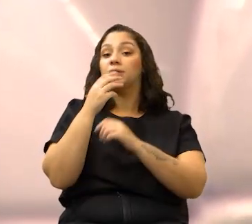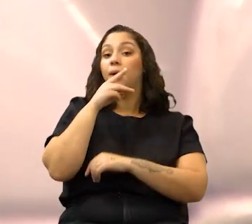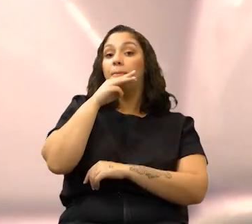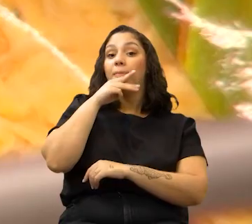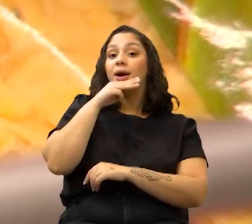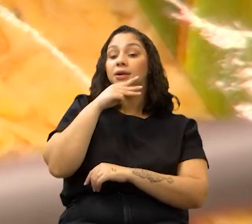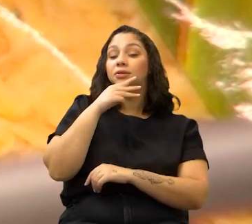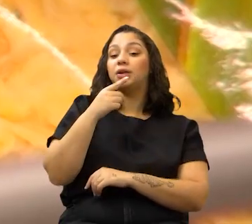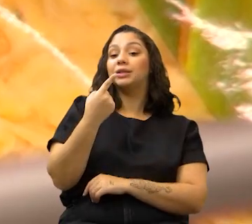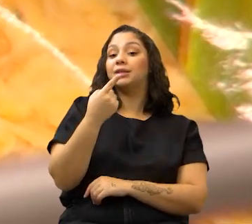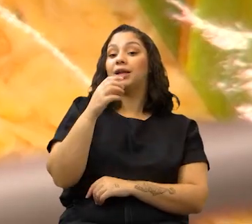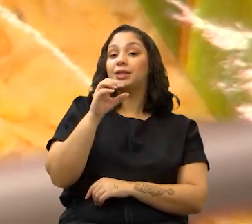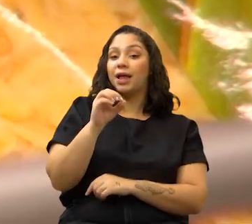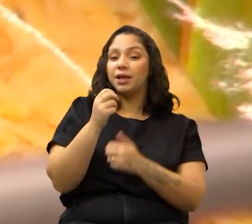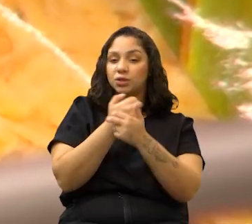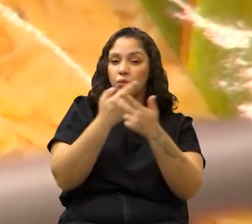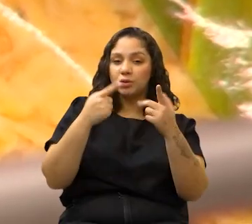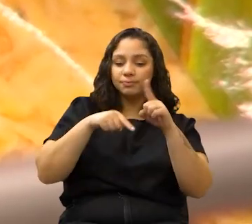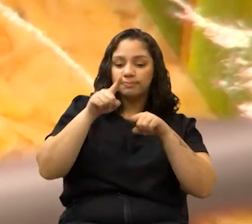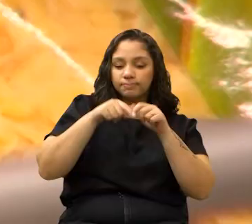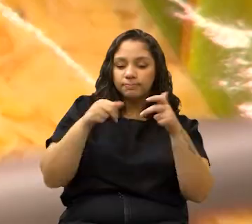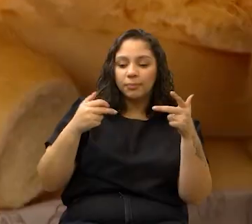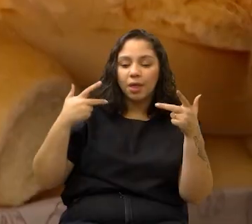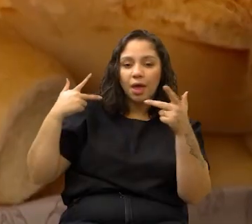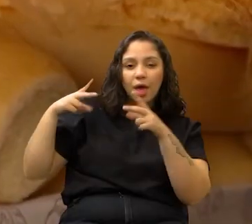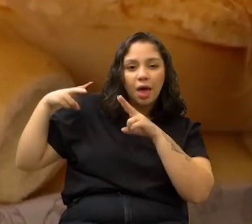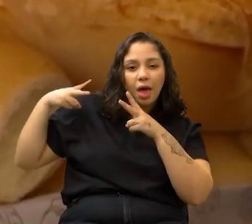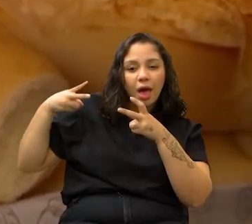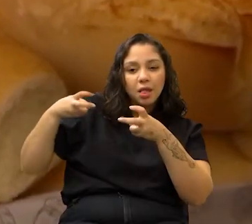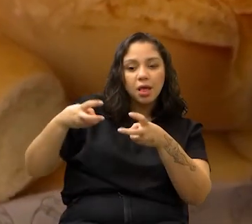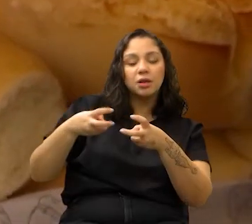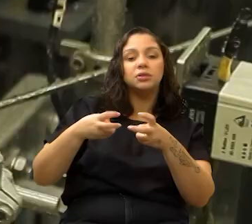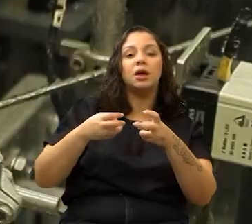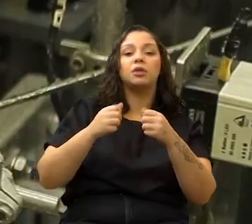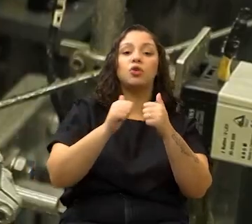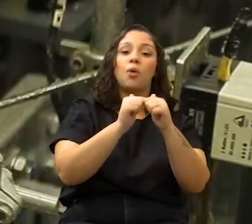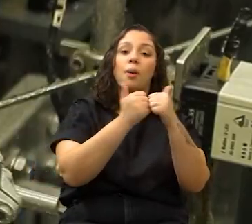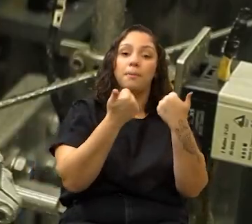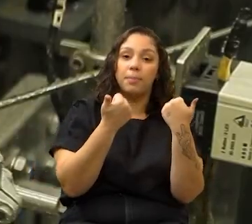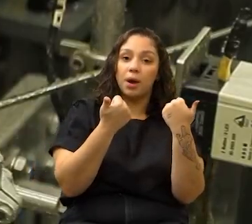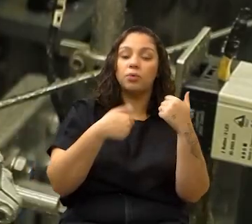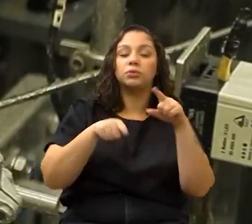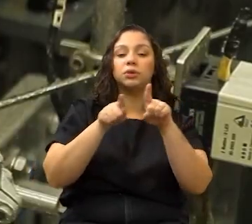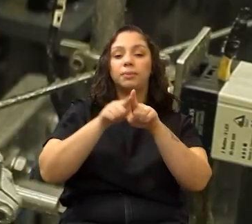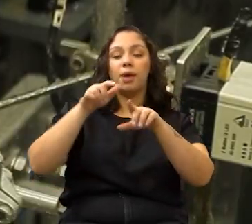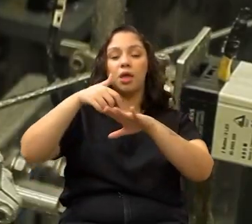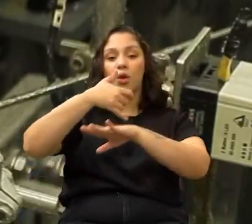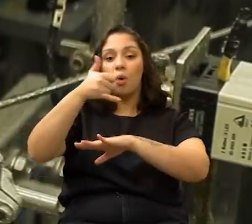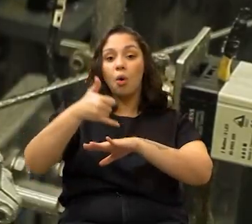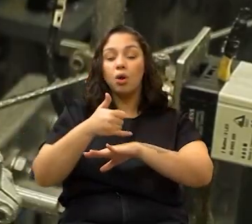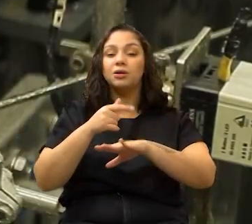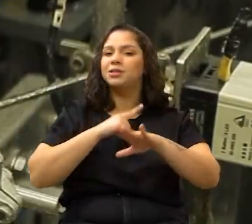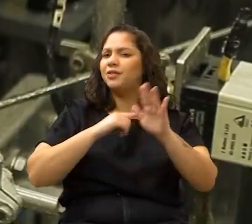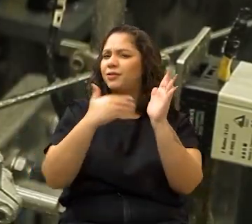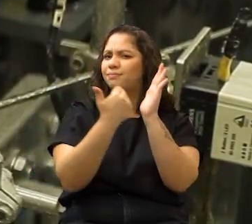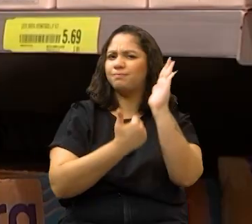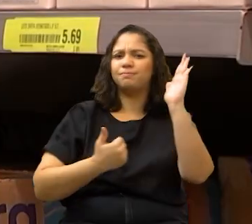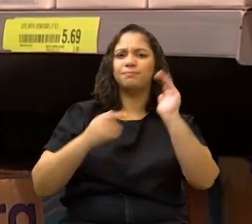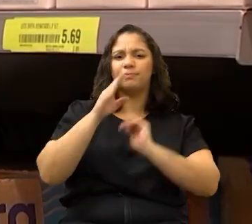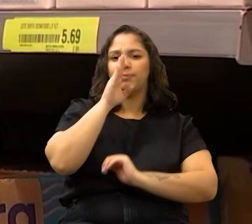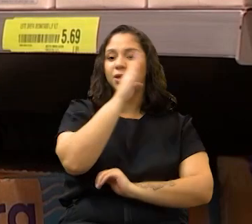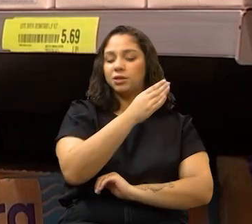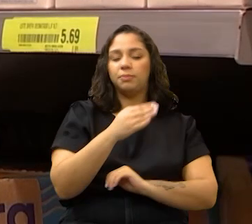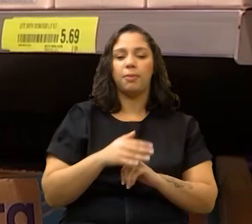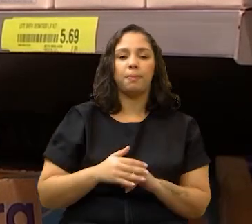em 10 dos 13 itens analisados. O pão francês e o óleo de soja tiveram as maiores quedas.